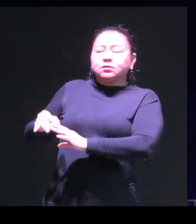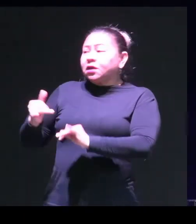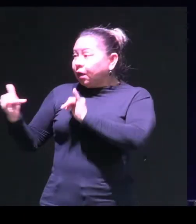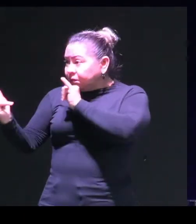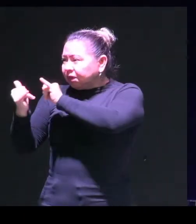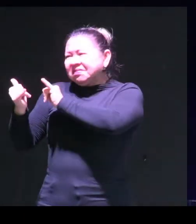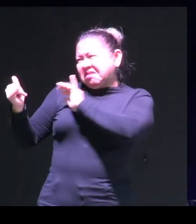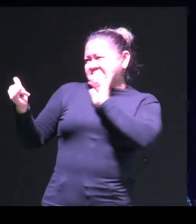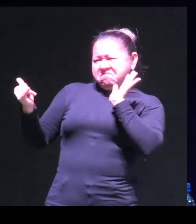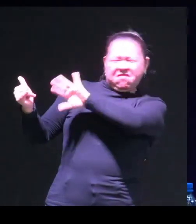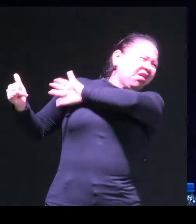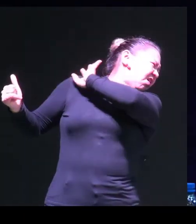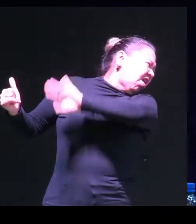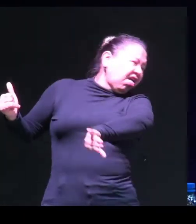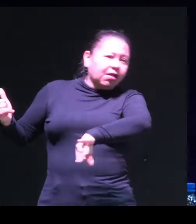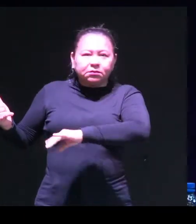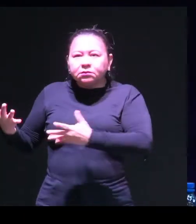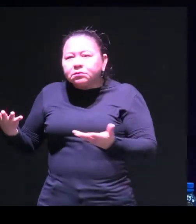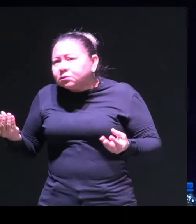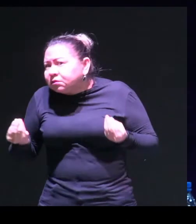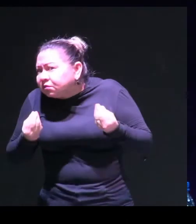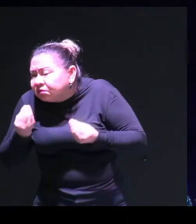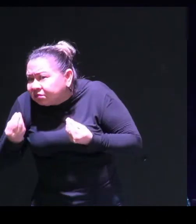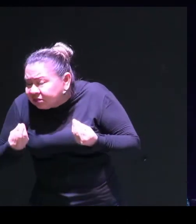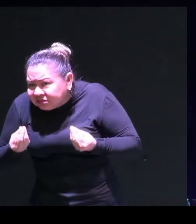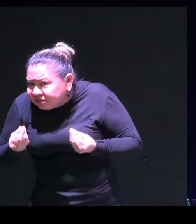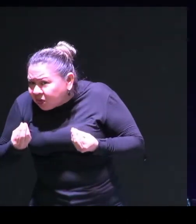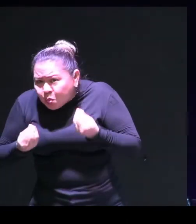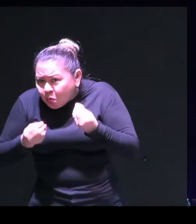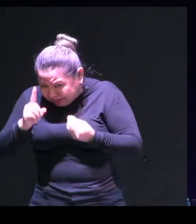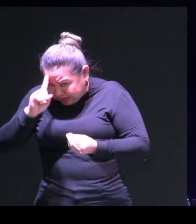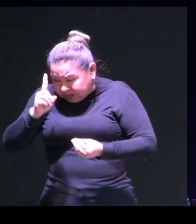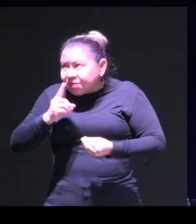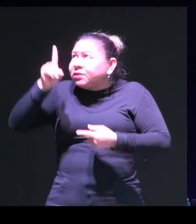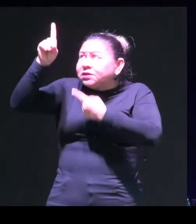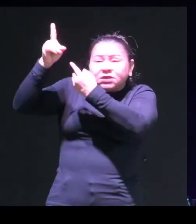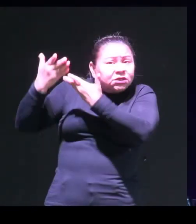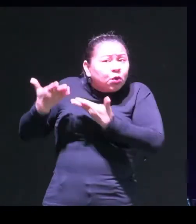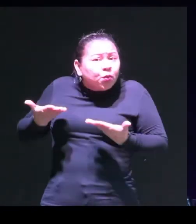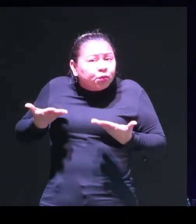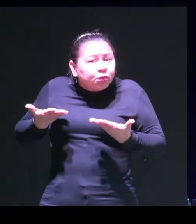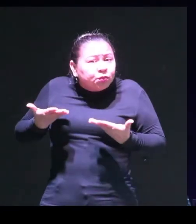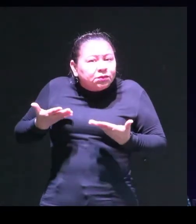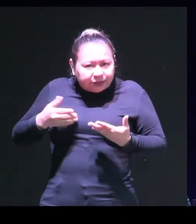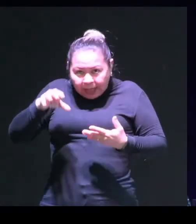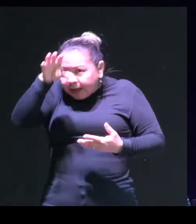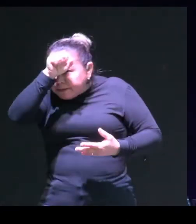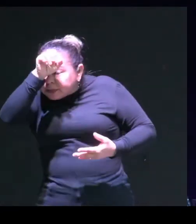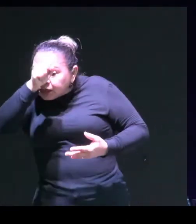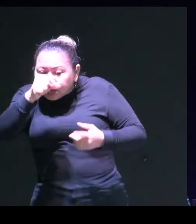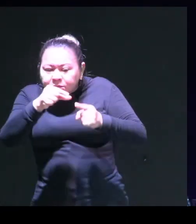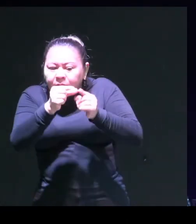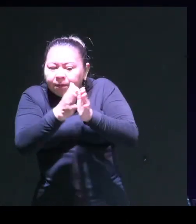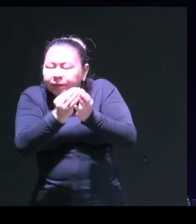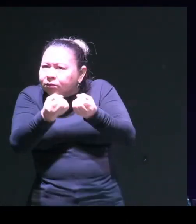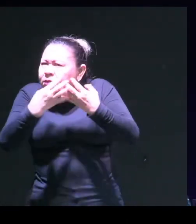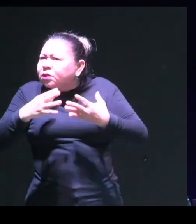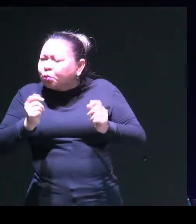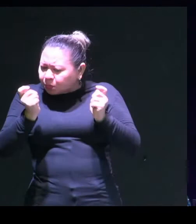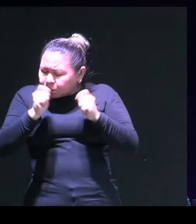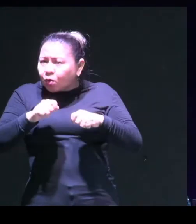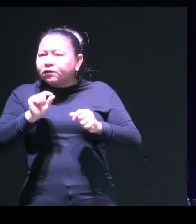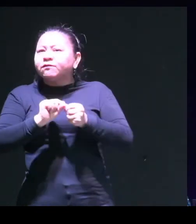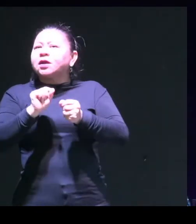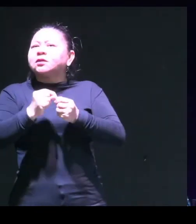perdão, não amando como Jesus mandou amar. Está preparado, está vivendo os ensinamentos de Jesus. Aquilo que é